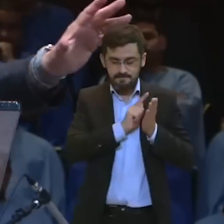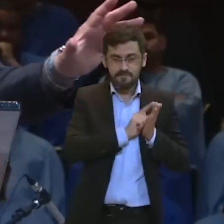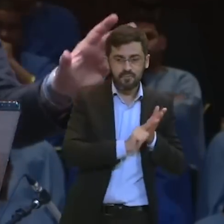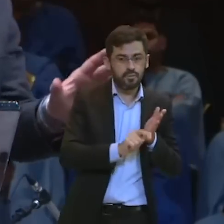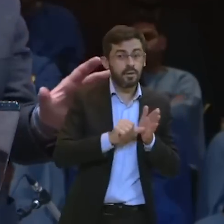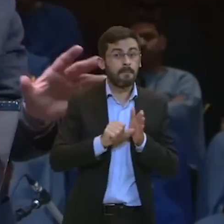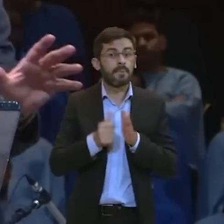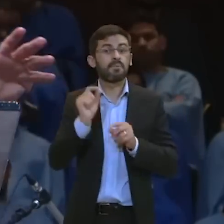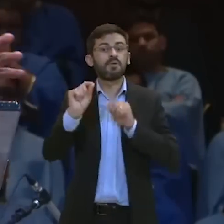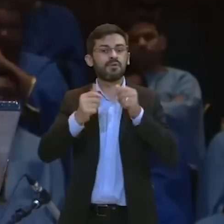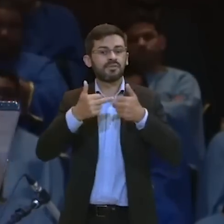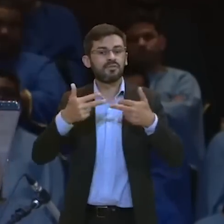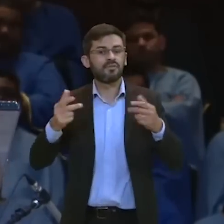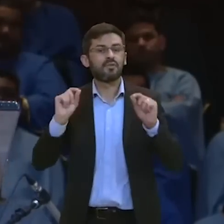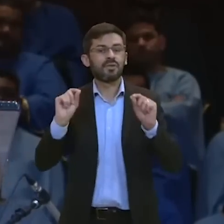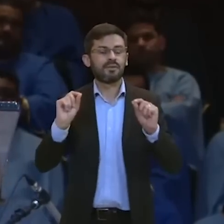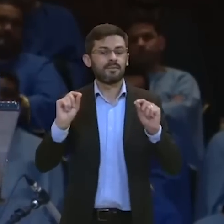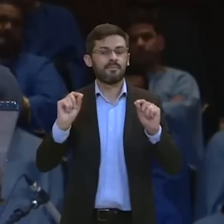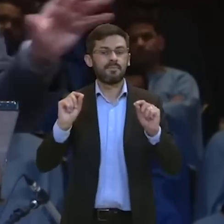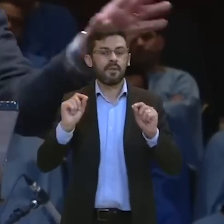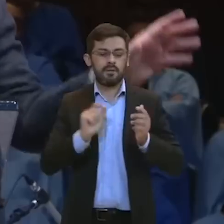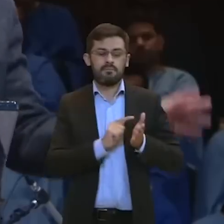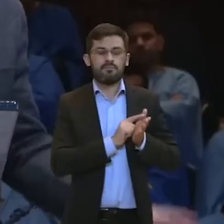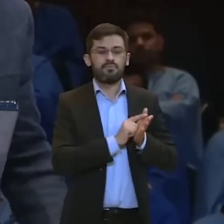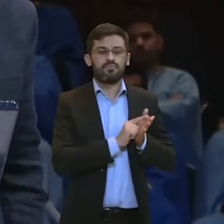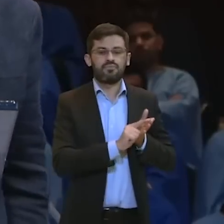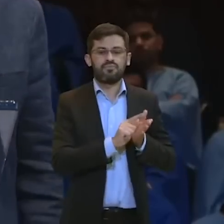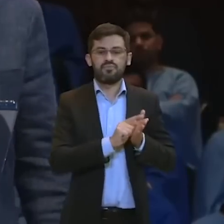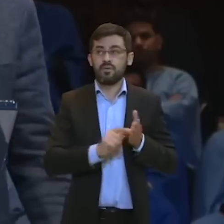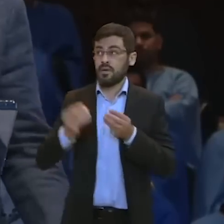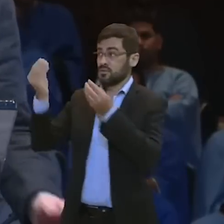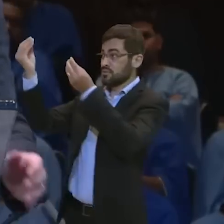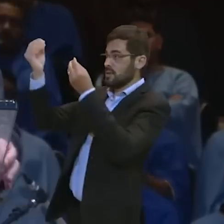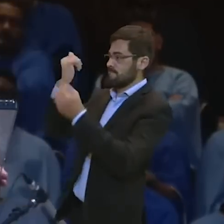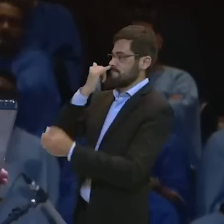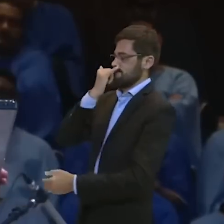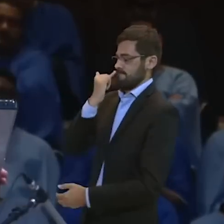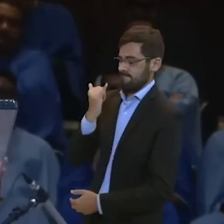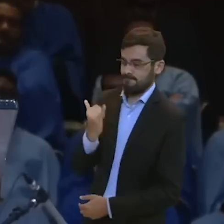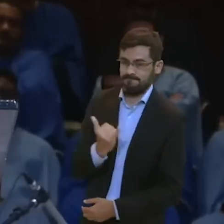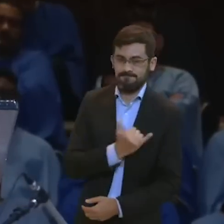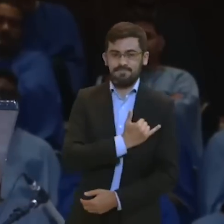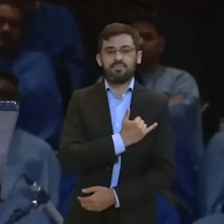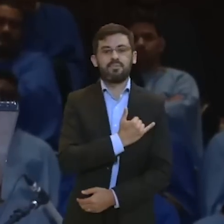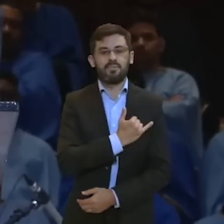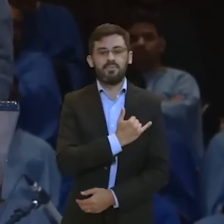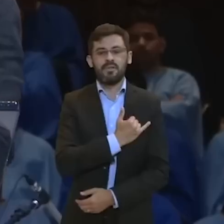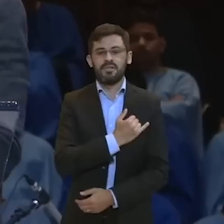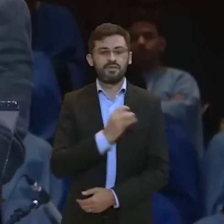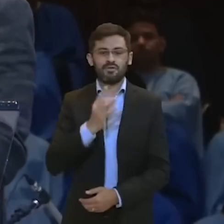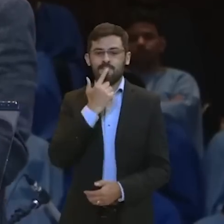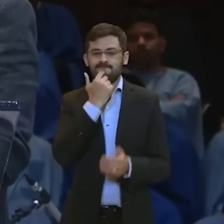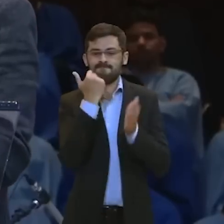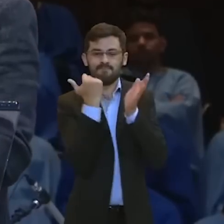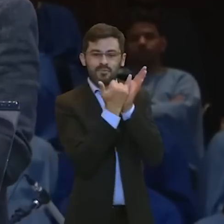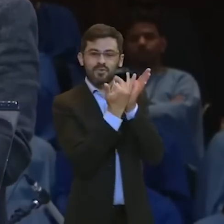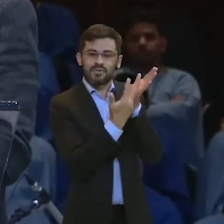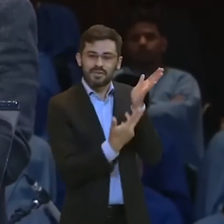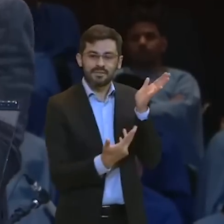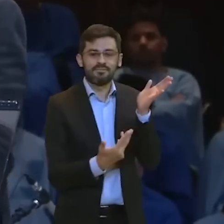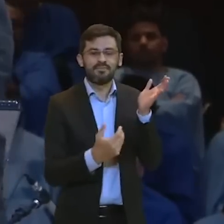e a primeira coisa que Ele faz é limpeza, é perdoar. e é o sangue dele que